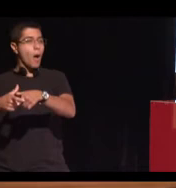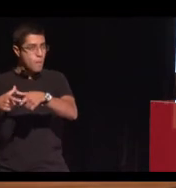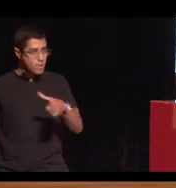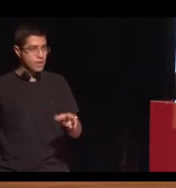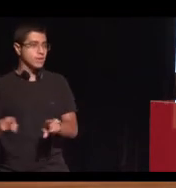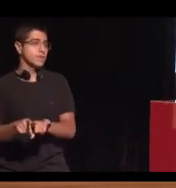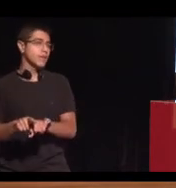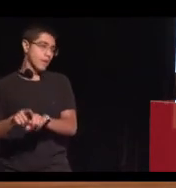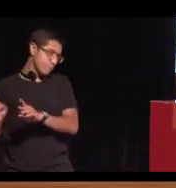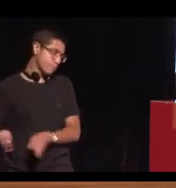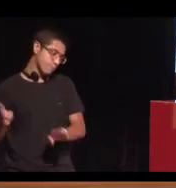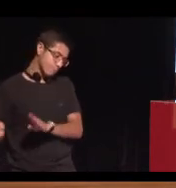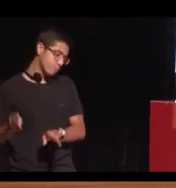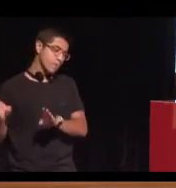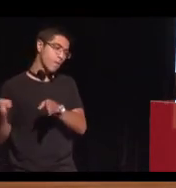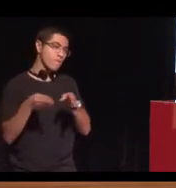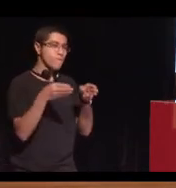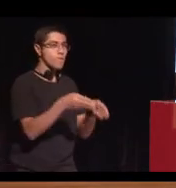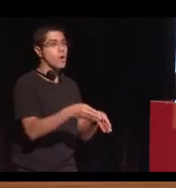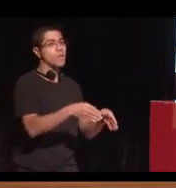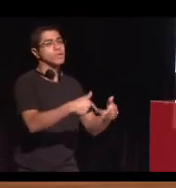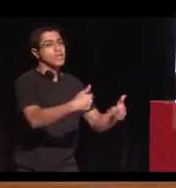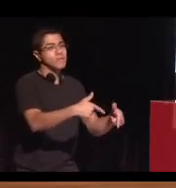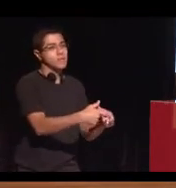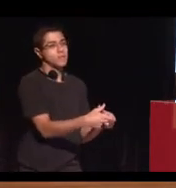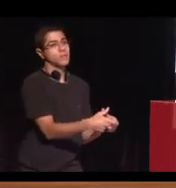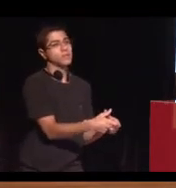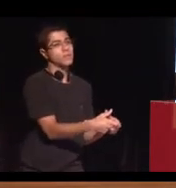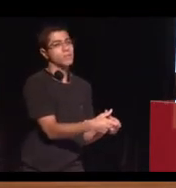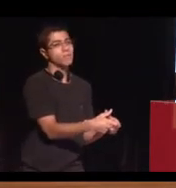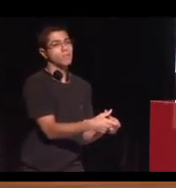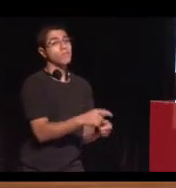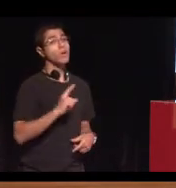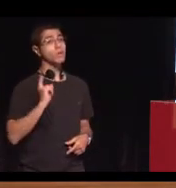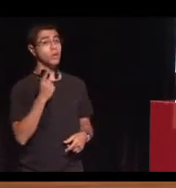Sim, bem lembrado, a ideia era aumentar o escopo e